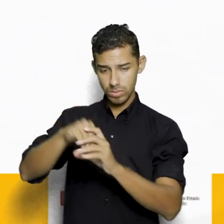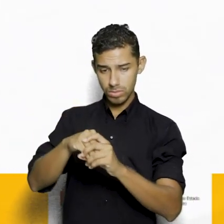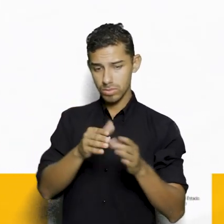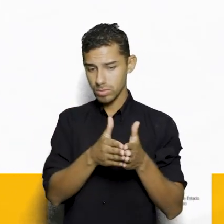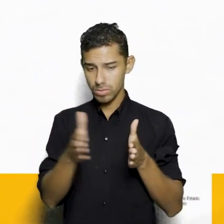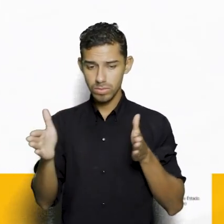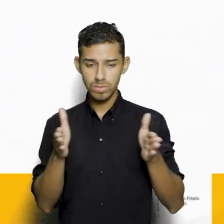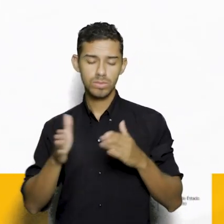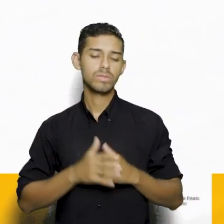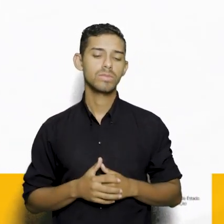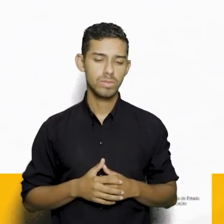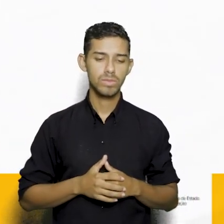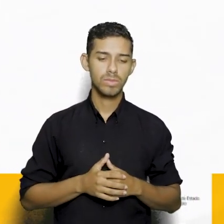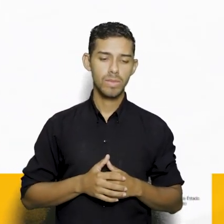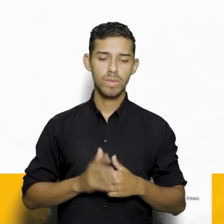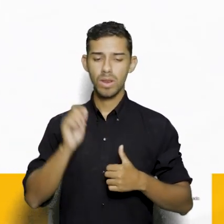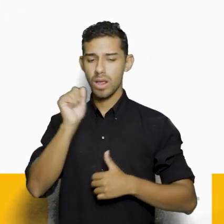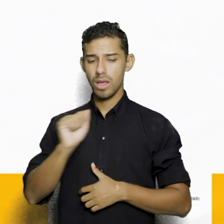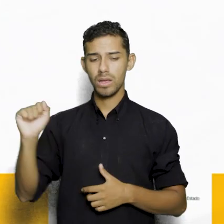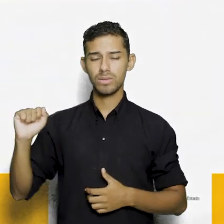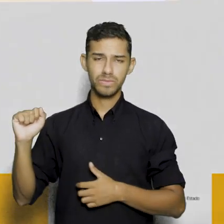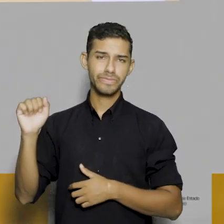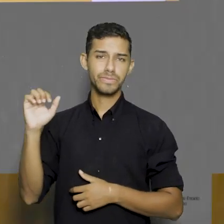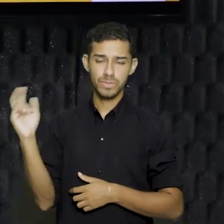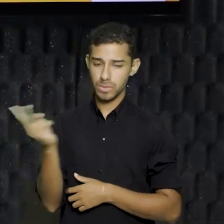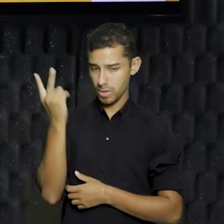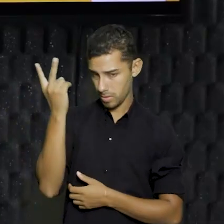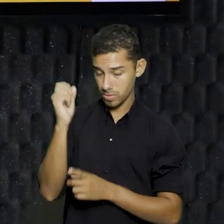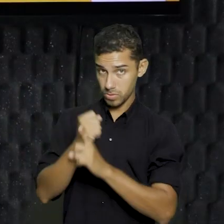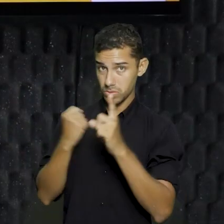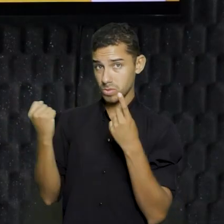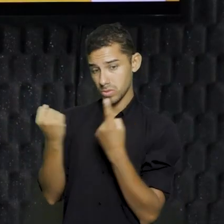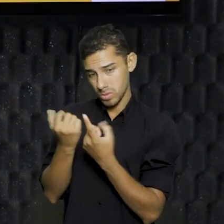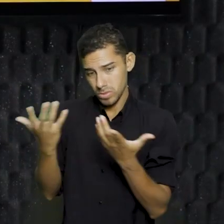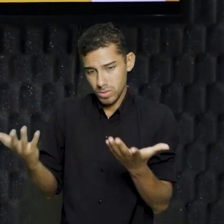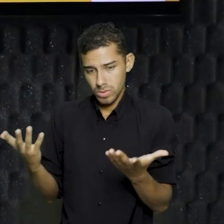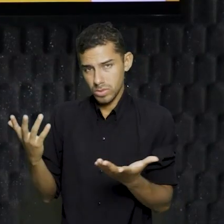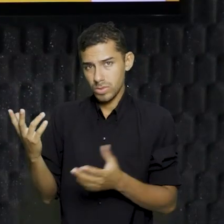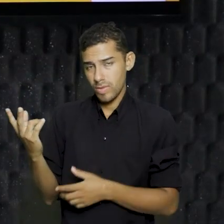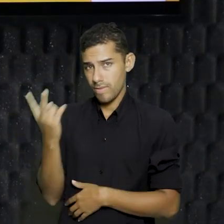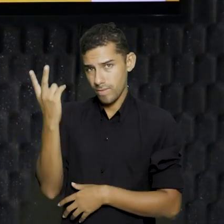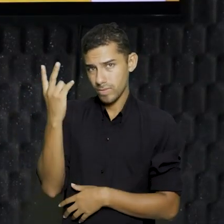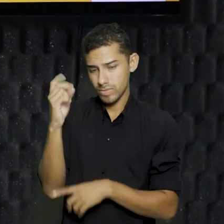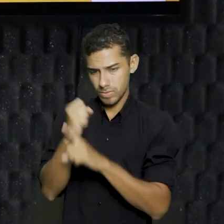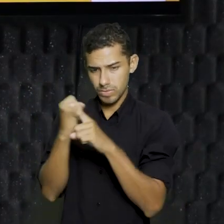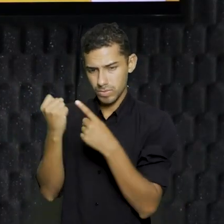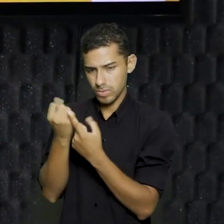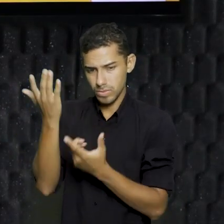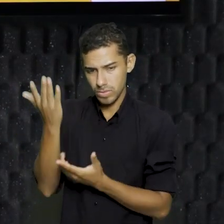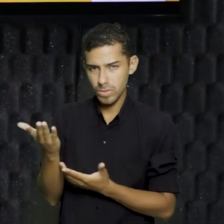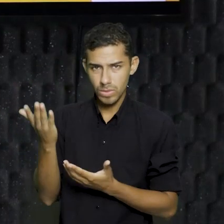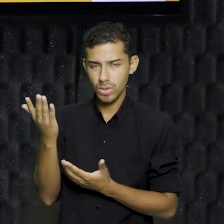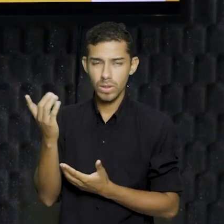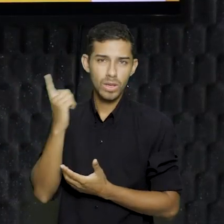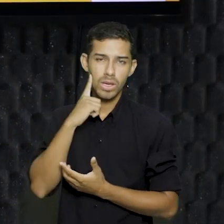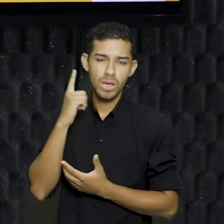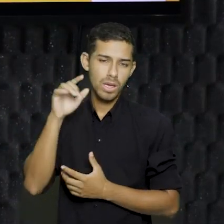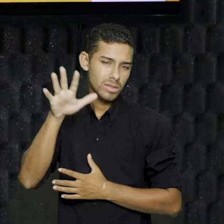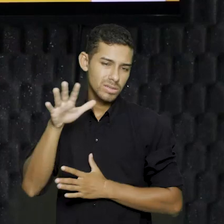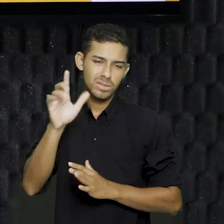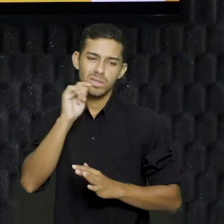período? Prestígio social, o valor, né, da pessoa socialmente atribuída a ela a partir de